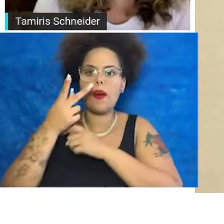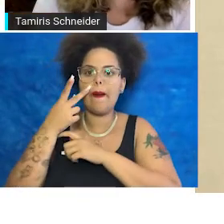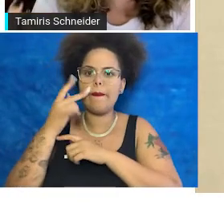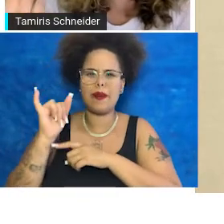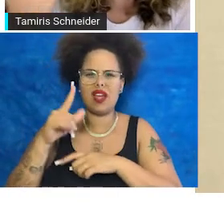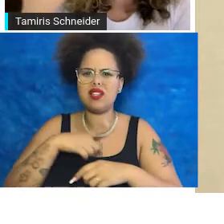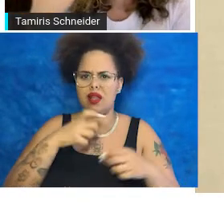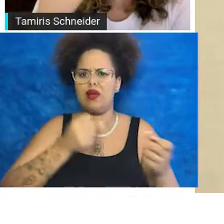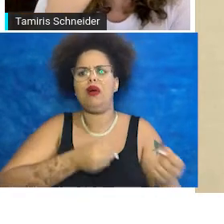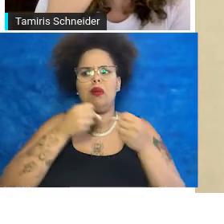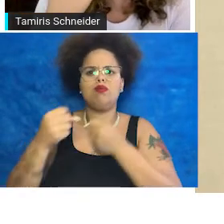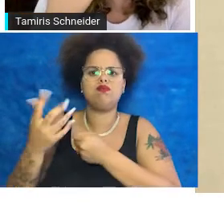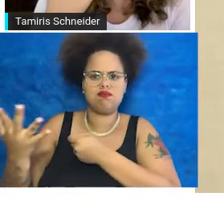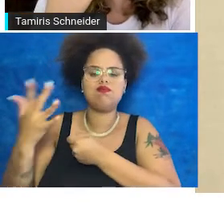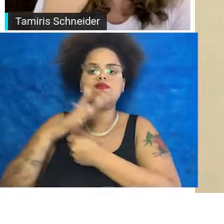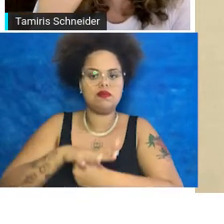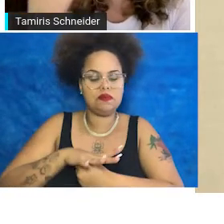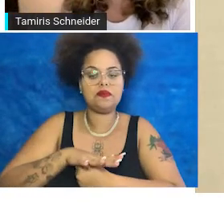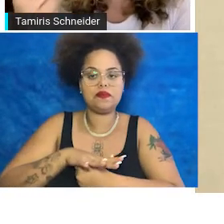poder sobre ela.